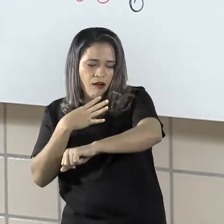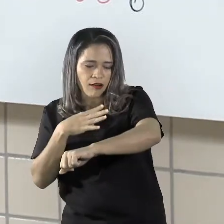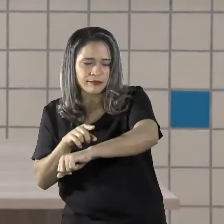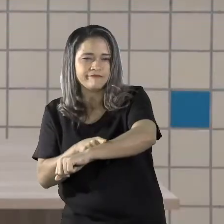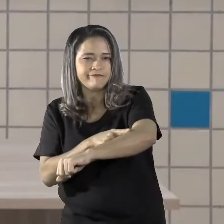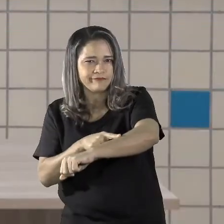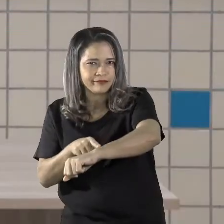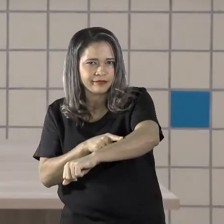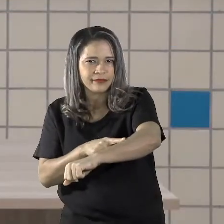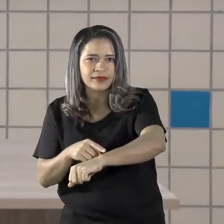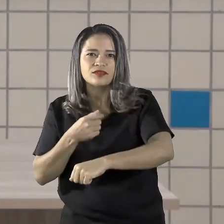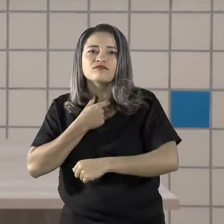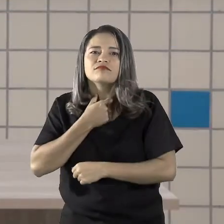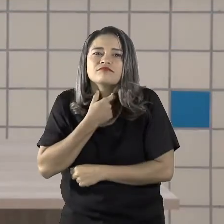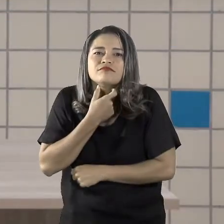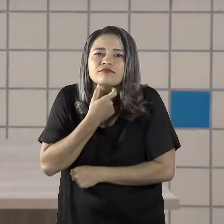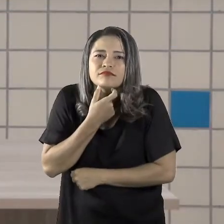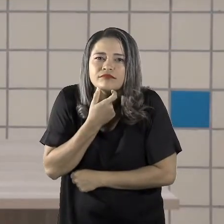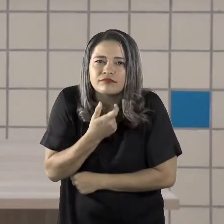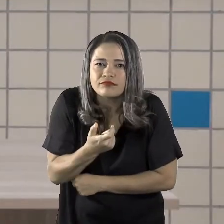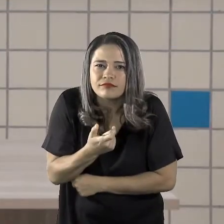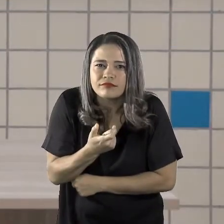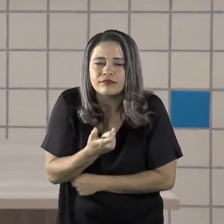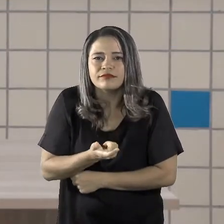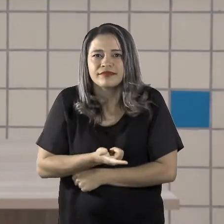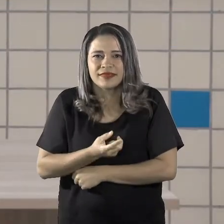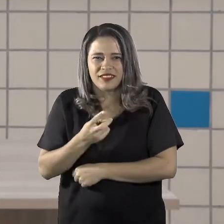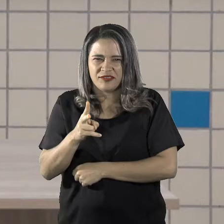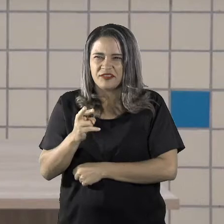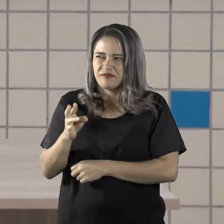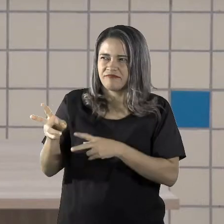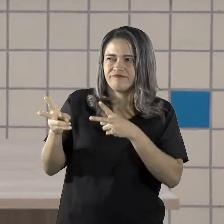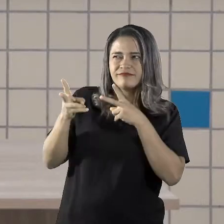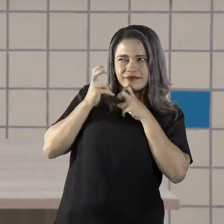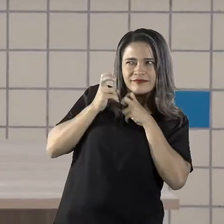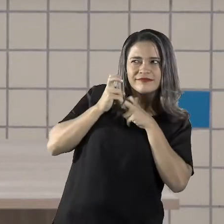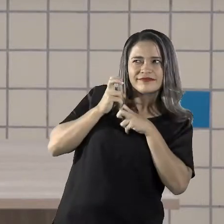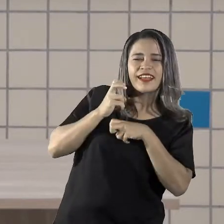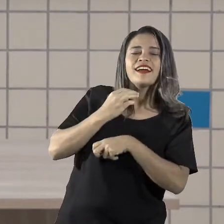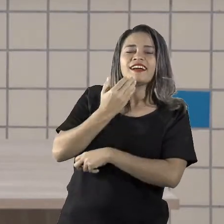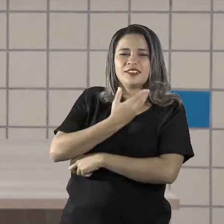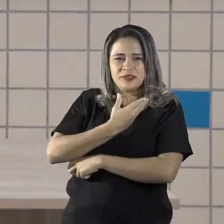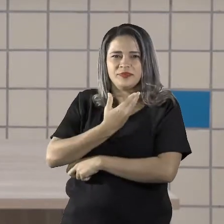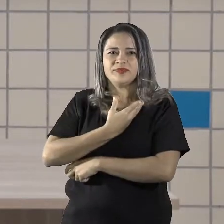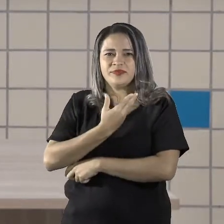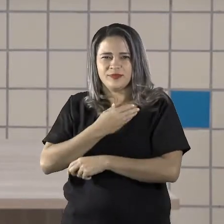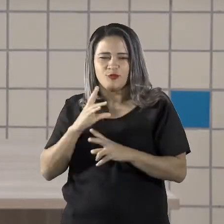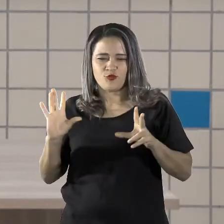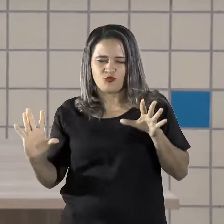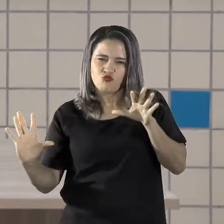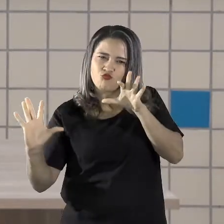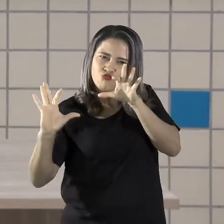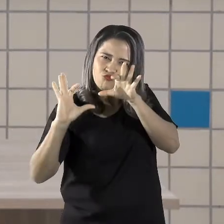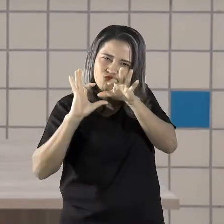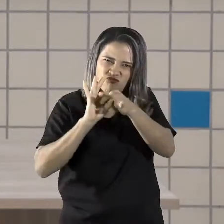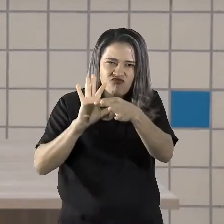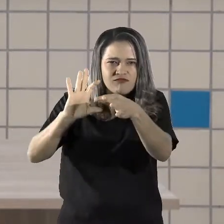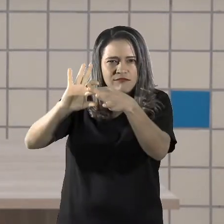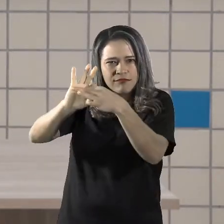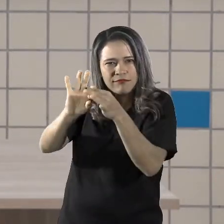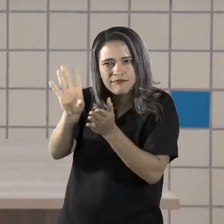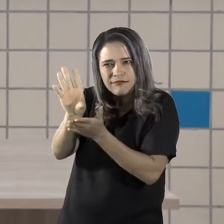pelo timbre da voz dele, né? Então você vai reconhecer seu amigo por causa desse conjunto de